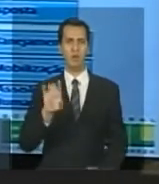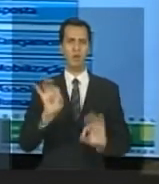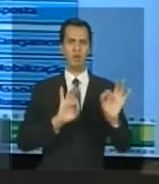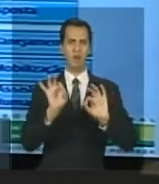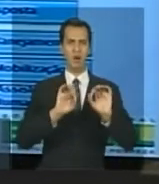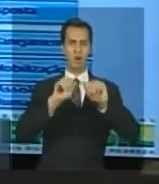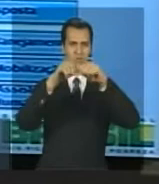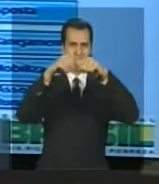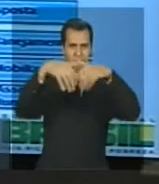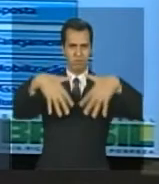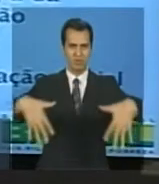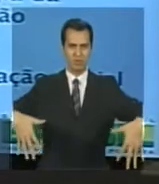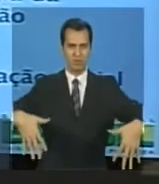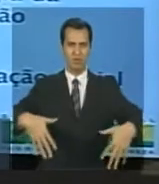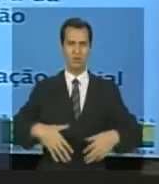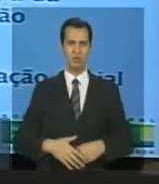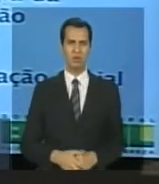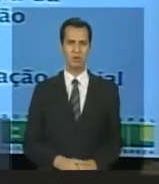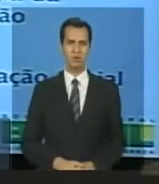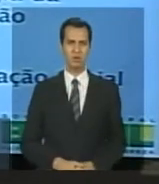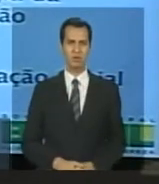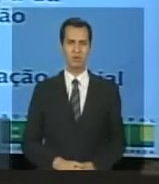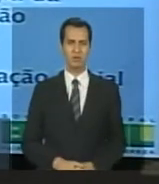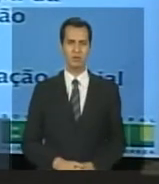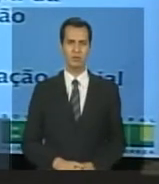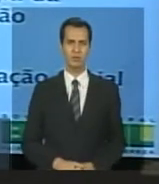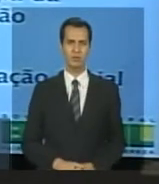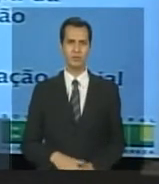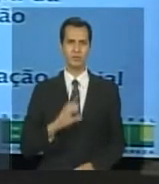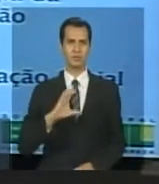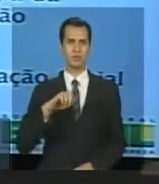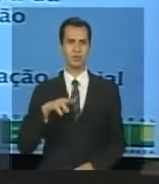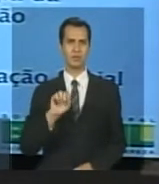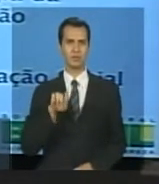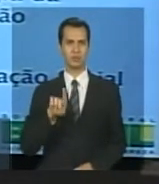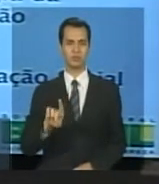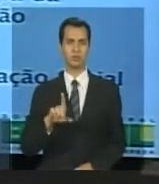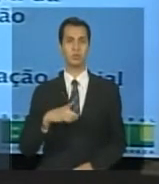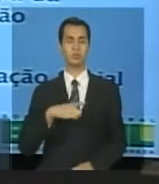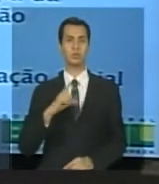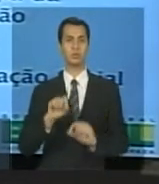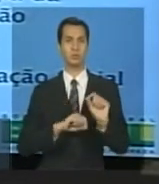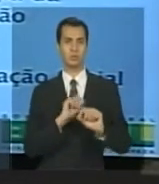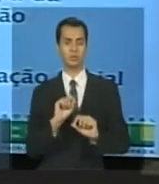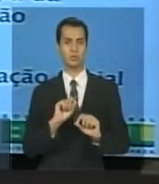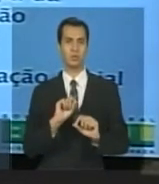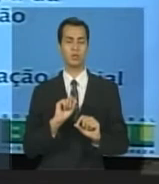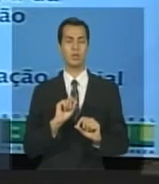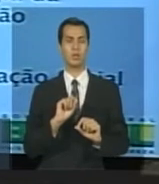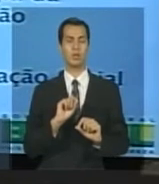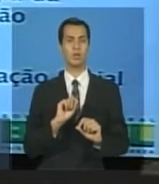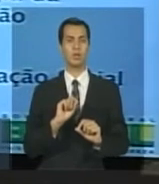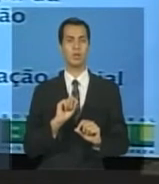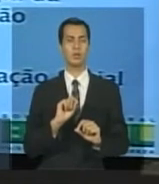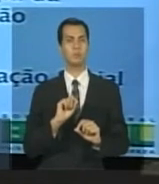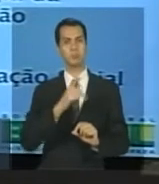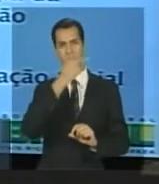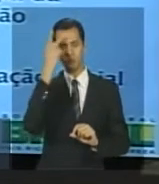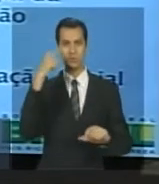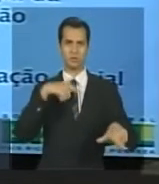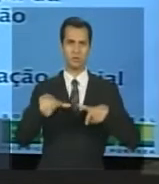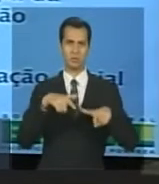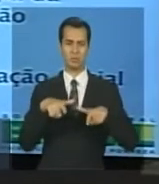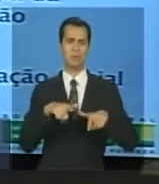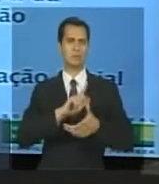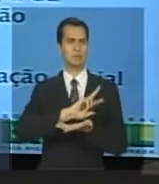mais um por favor o celular de incorpora Recursos Humanos de várias áreas meteorologia hidrologia engenharia